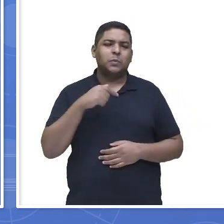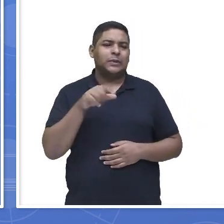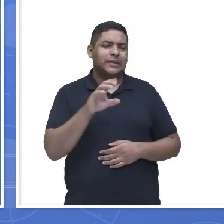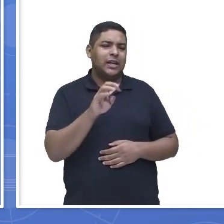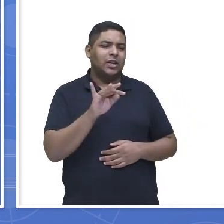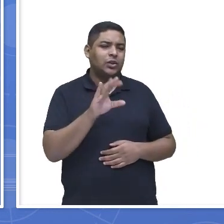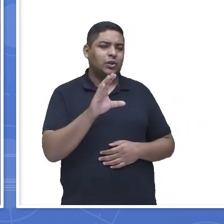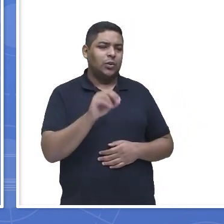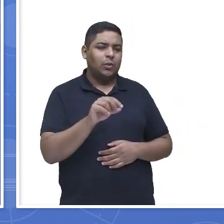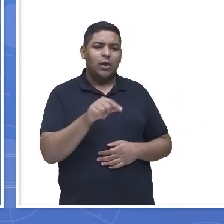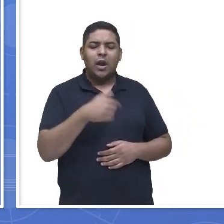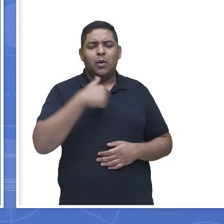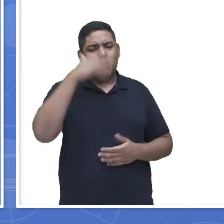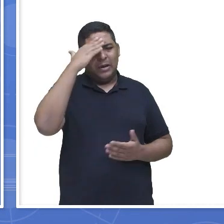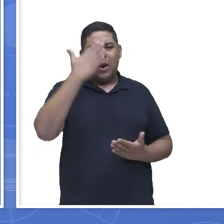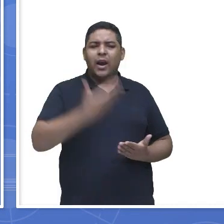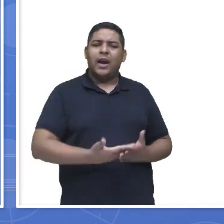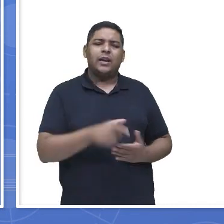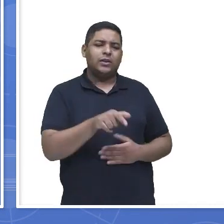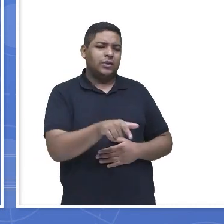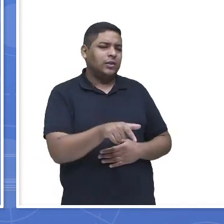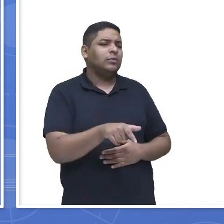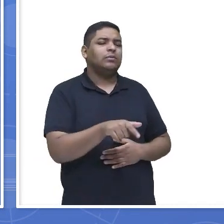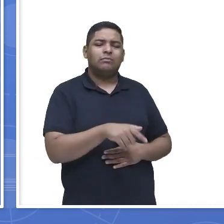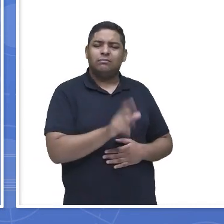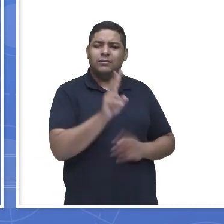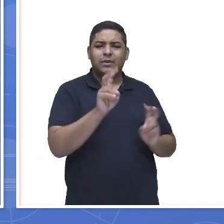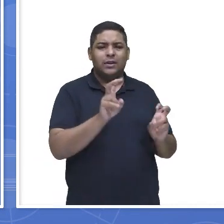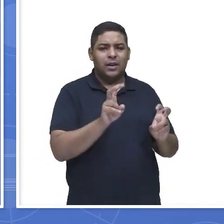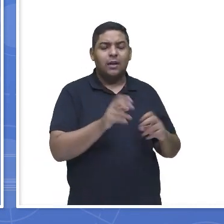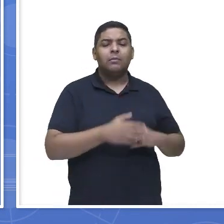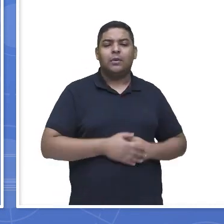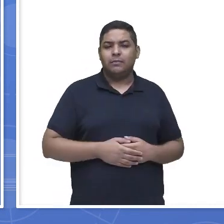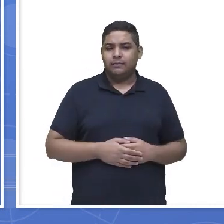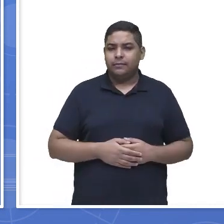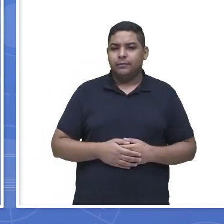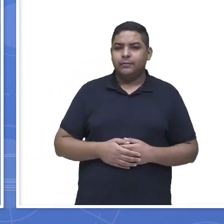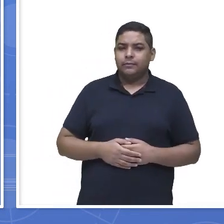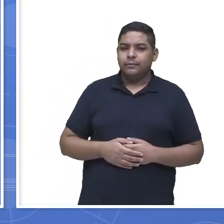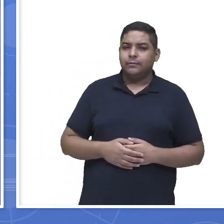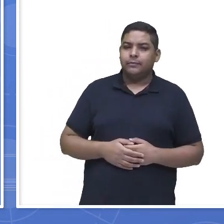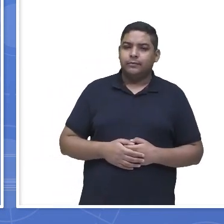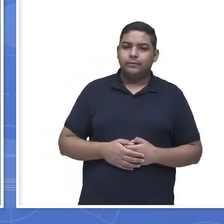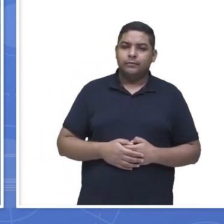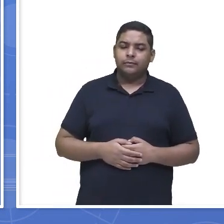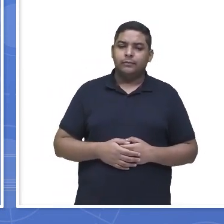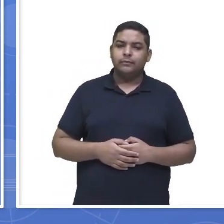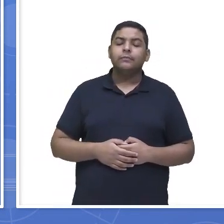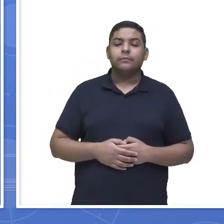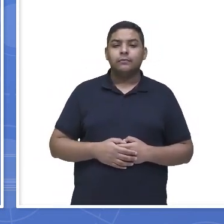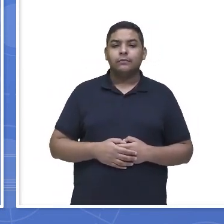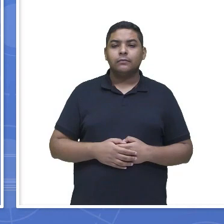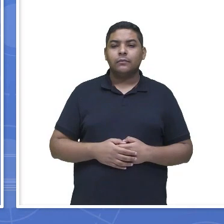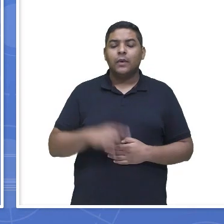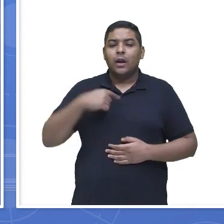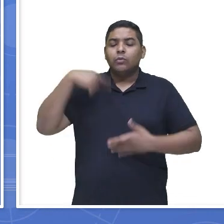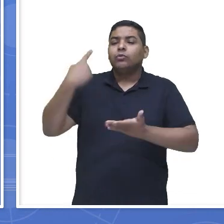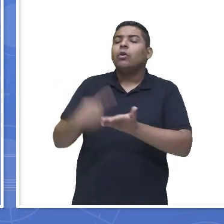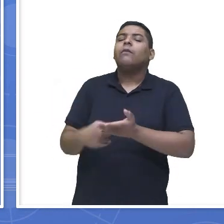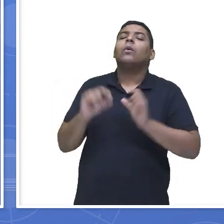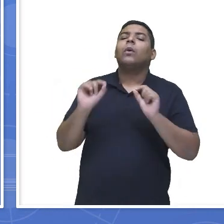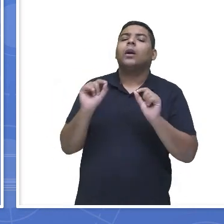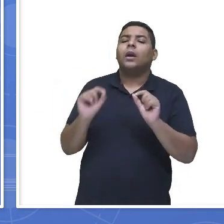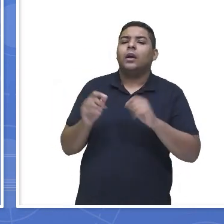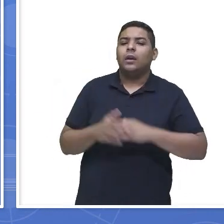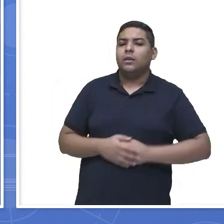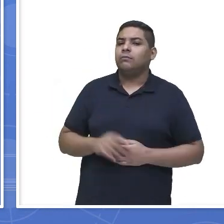tema. Eu não acredito nisso. O ceticismo, ele nos convida a fazer realmente esse tipo de conhecimento. Ele nos convida, e não é algo novo,